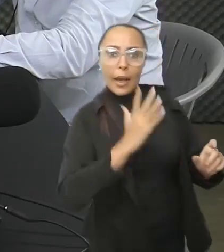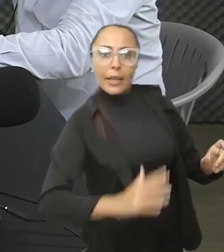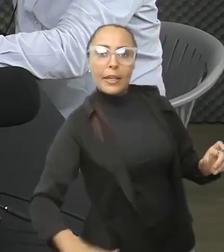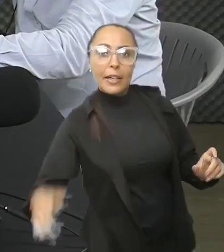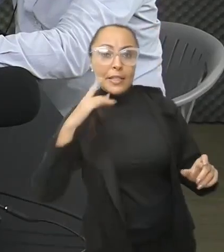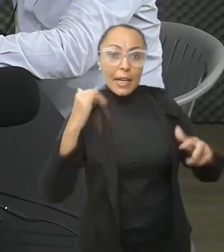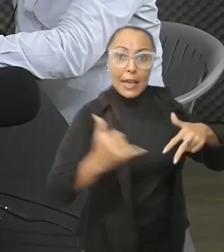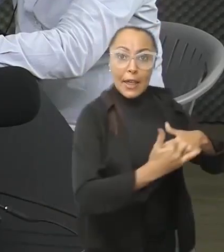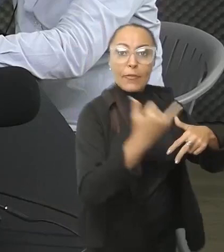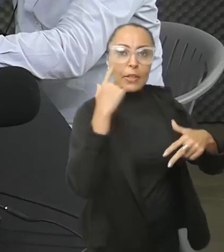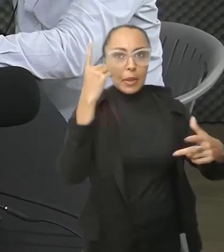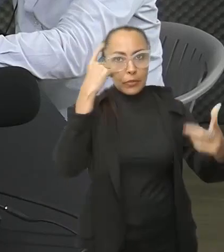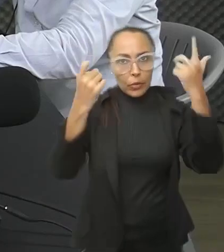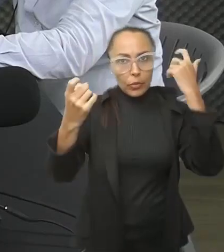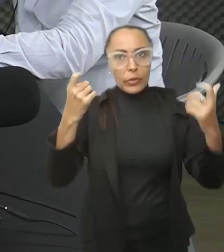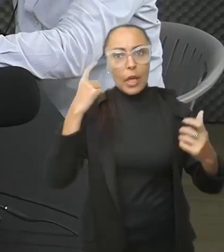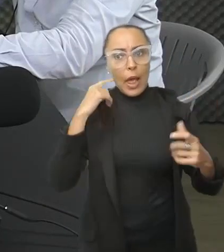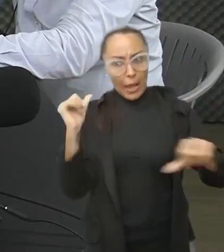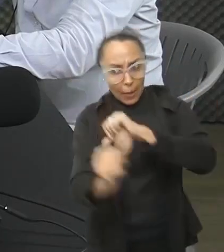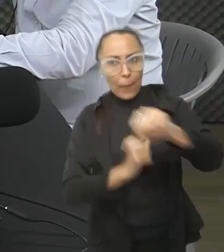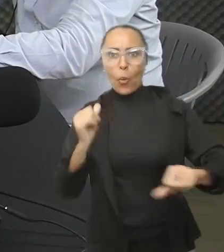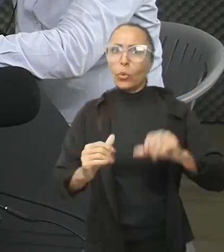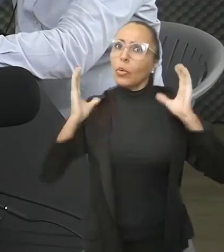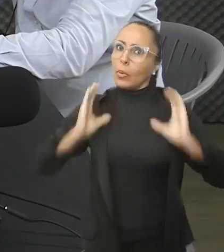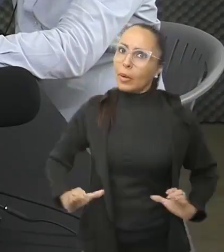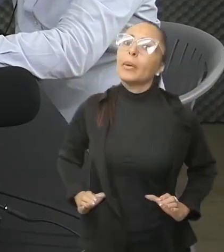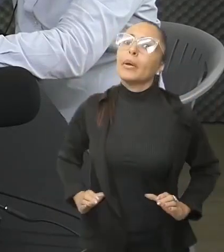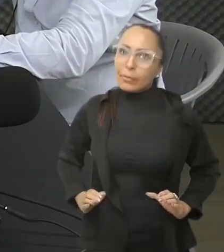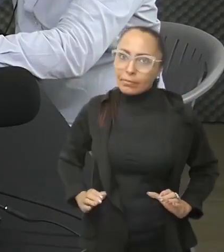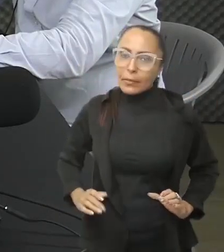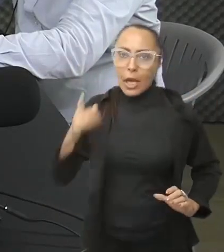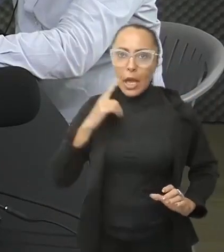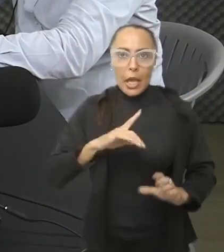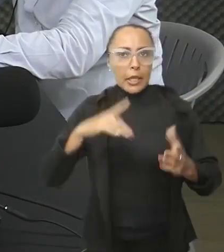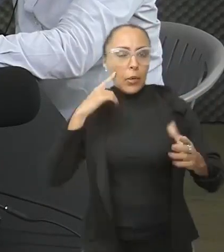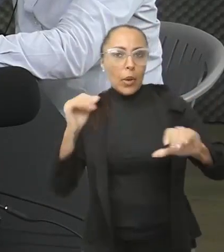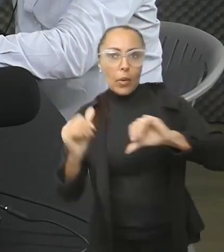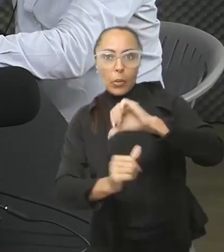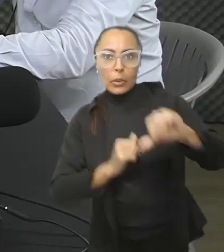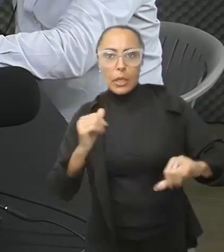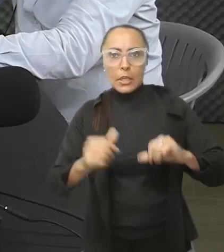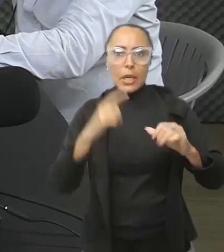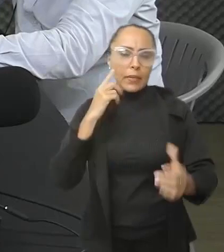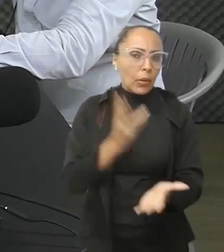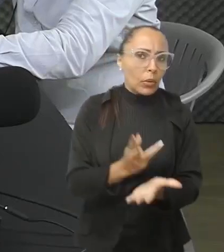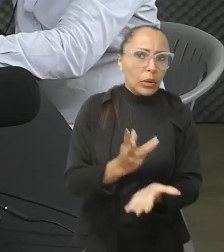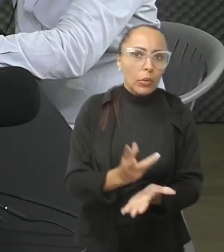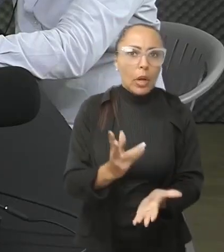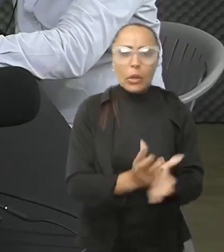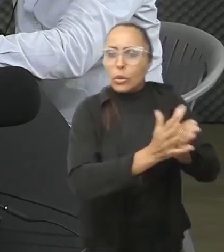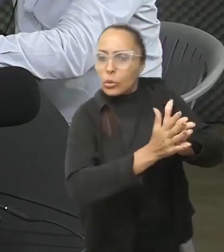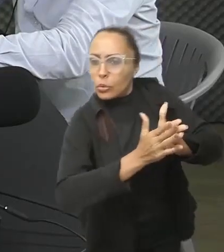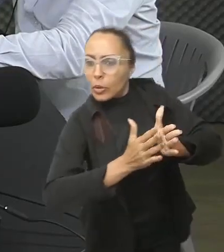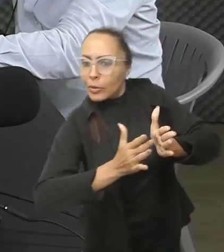vítima de violência, ela muda o comportamento. E não é uma mudança momentânea, é uma mudança que ela vai repercutir durante todo